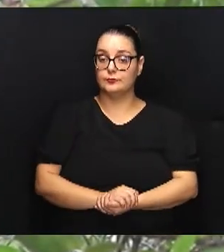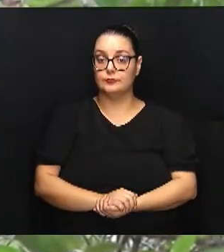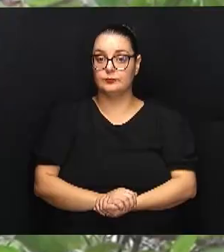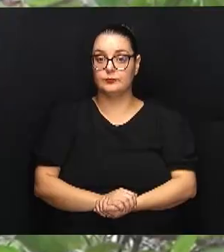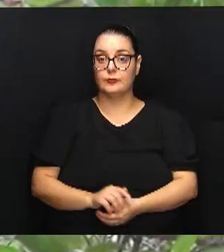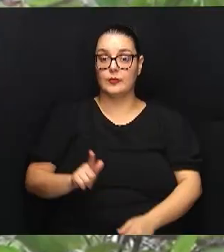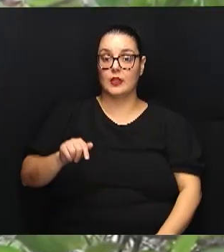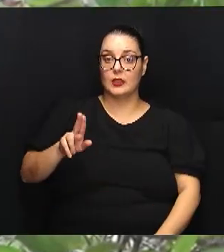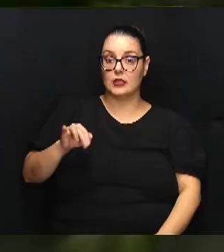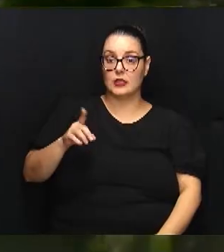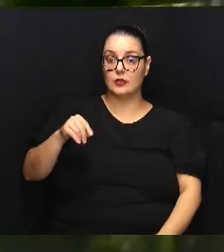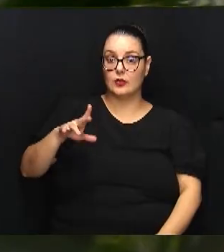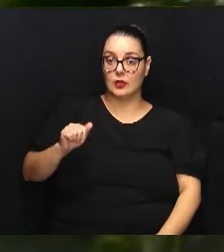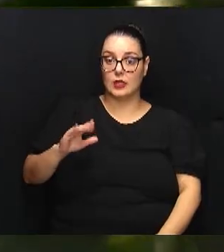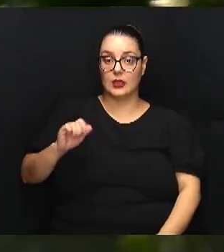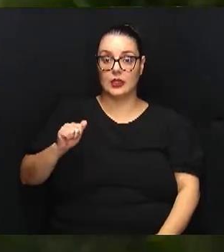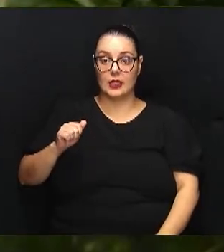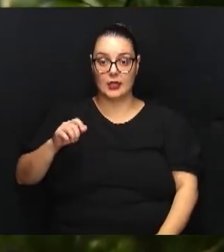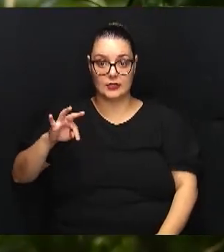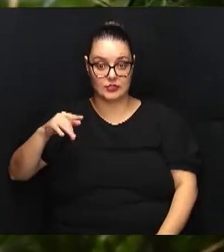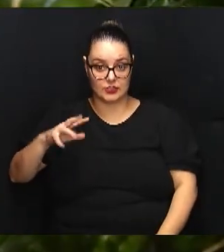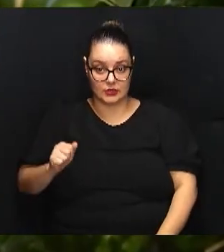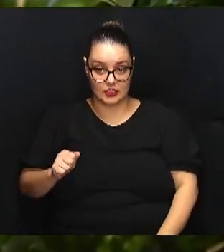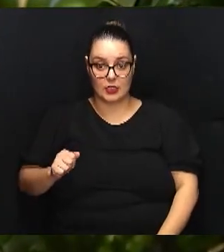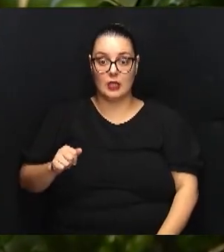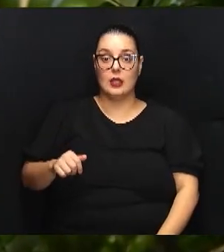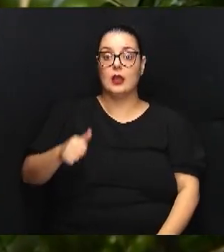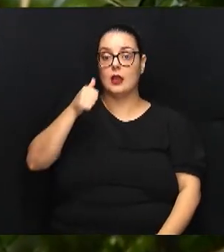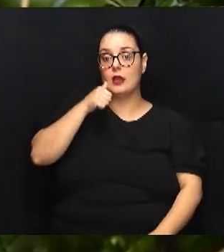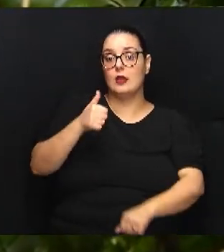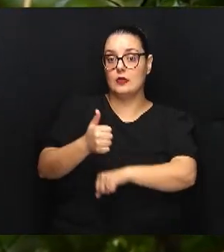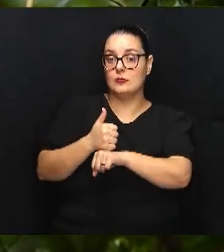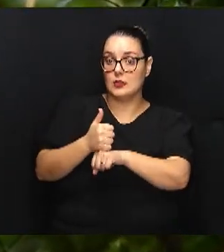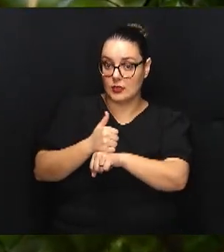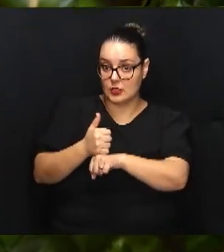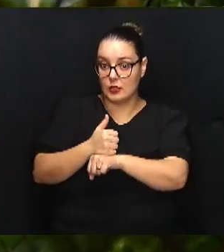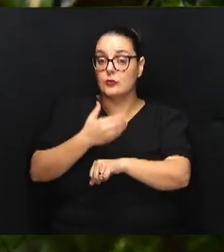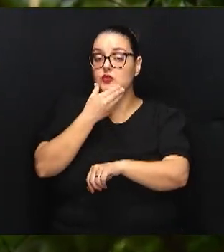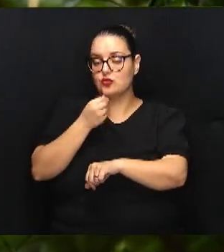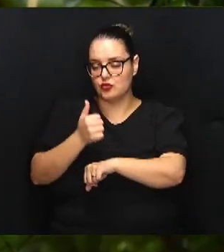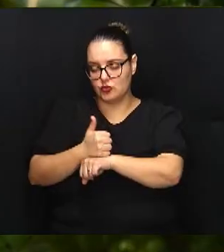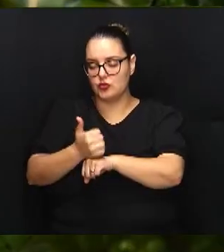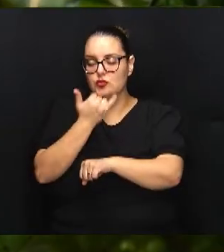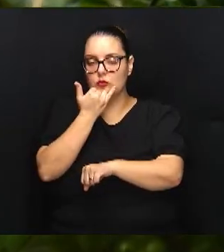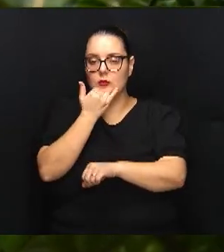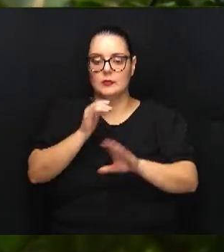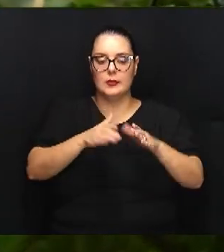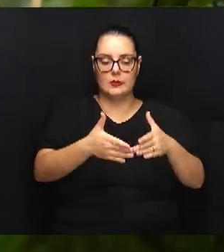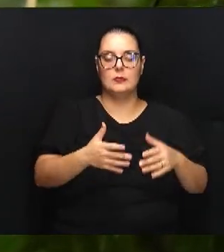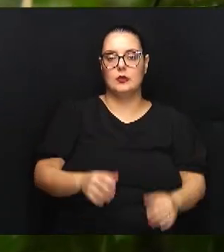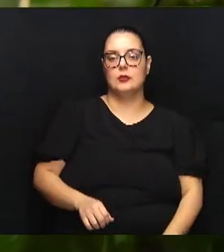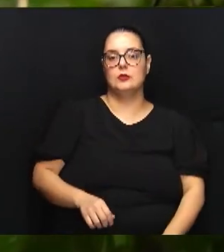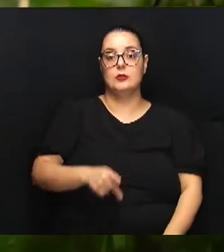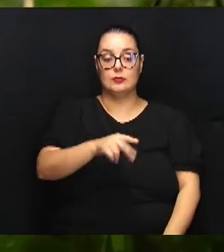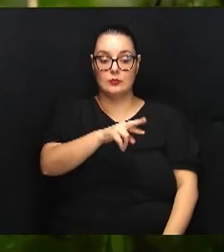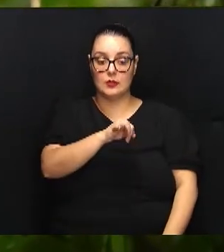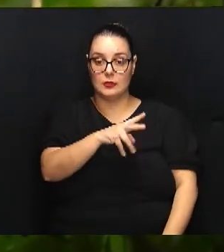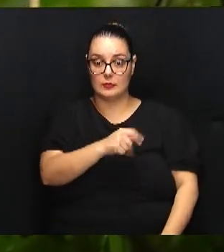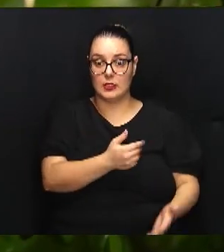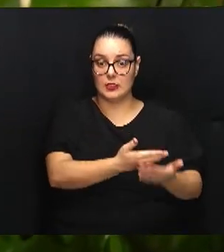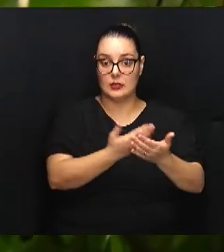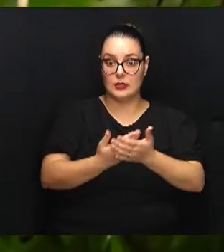em todo o mundo. Sobre o guigó da caatinga, Jerusalinski, primatologista brasileiro e vice-presidente do grupo